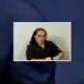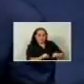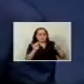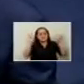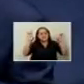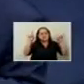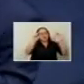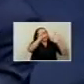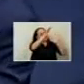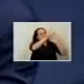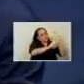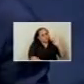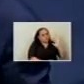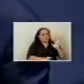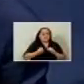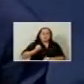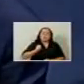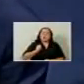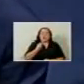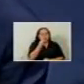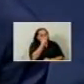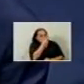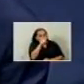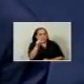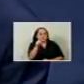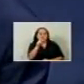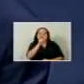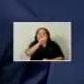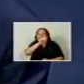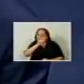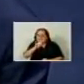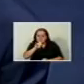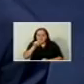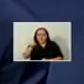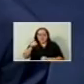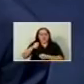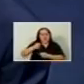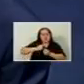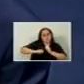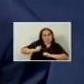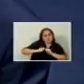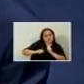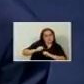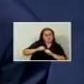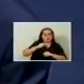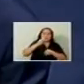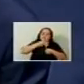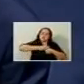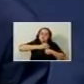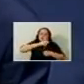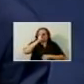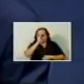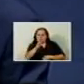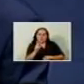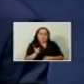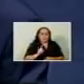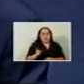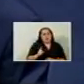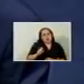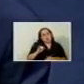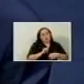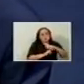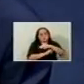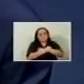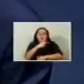apagamento, parágrafo único, quando o dano for feito pela administração municipal direta ou indireta, ou por entidade